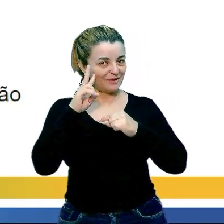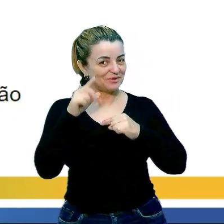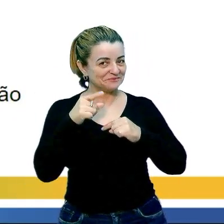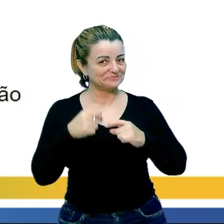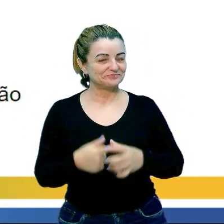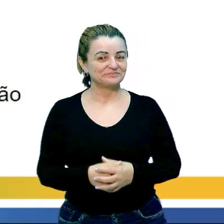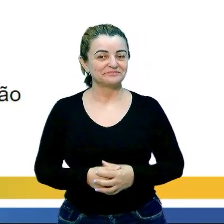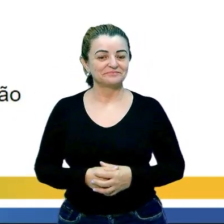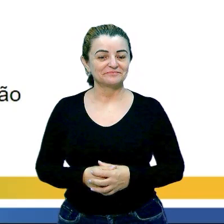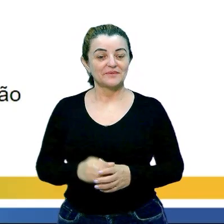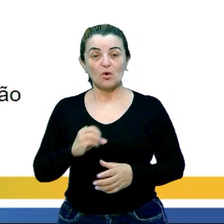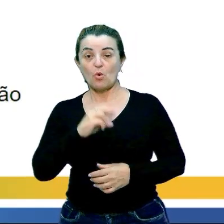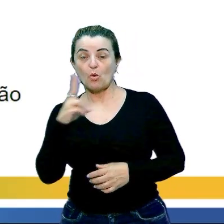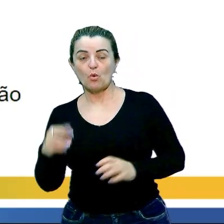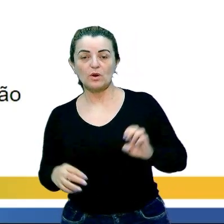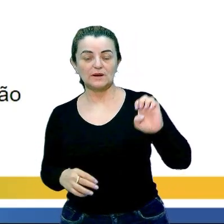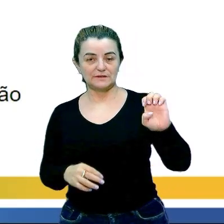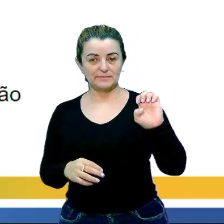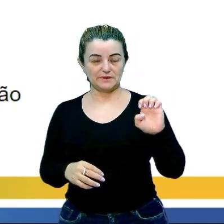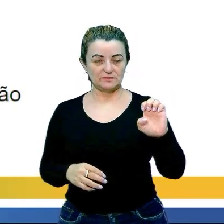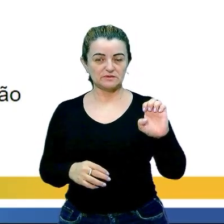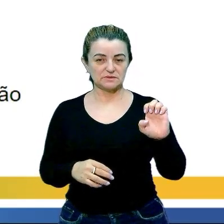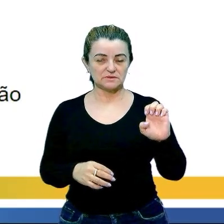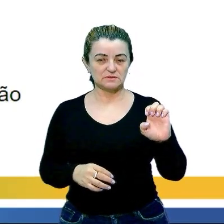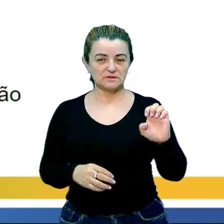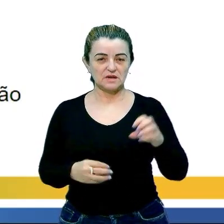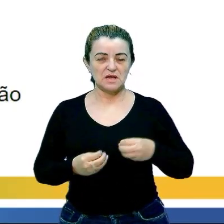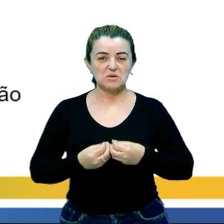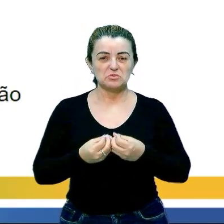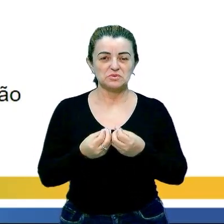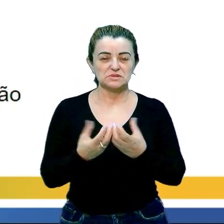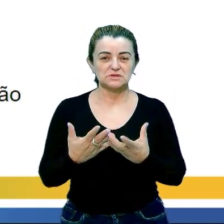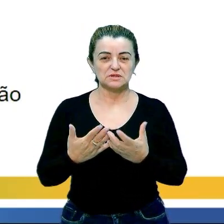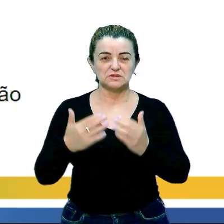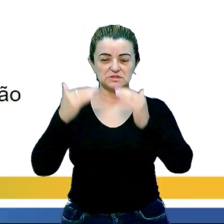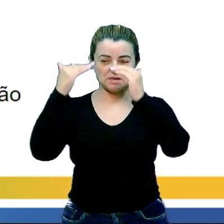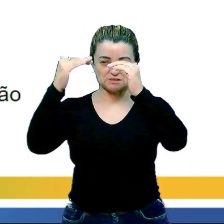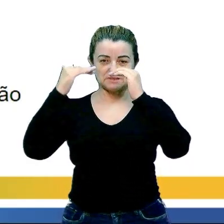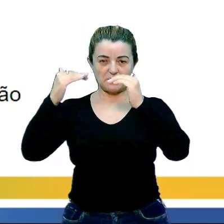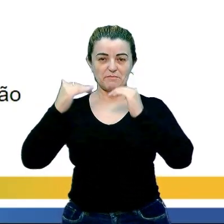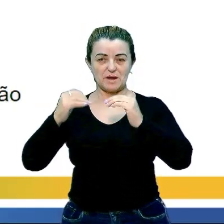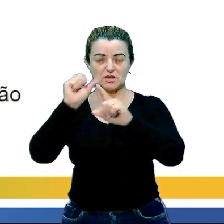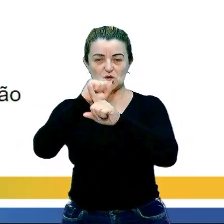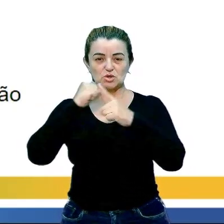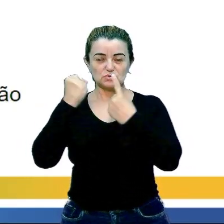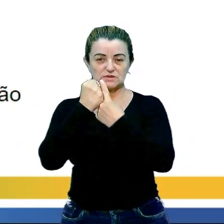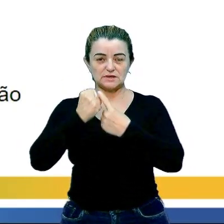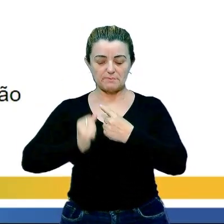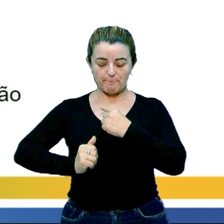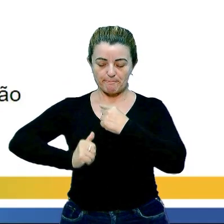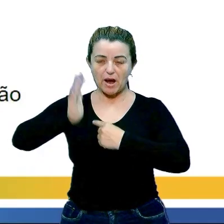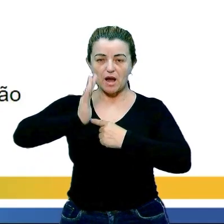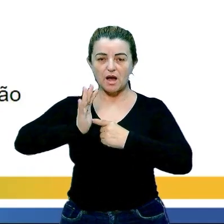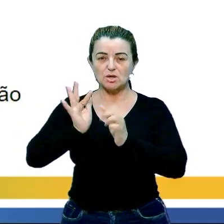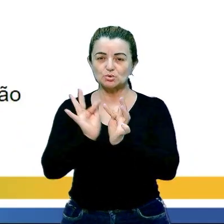hein? Ou letra E, o favorecimento das camadas sociais mais humildes